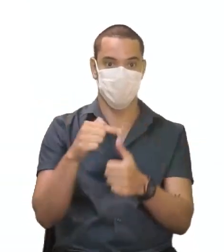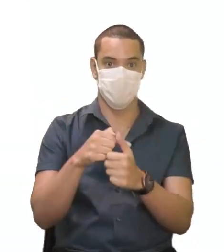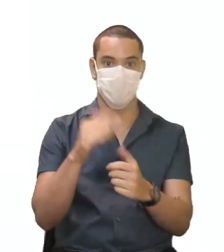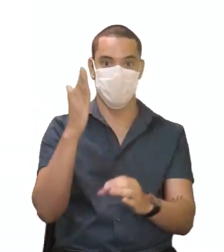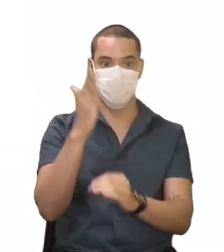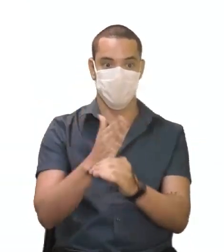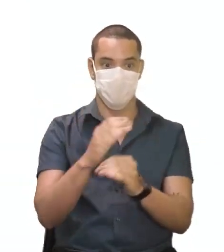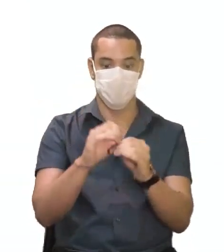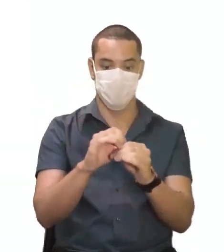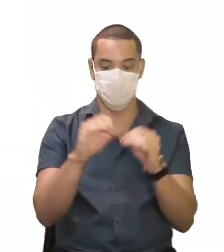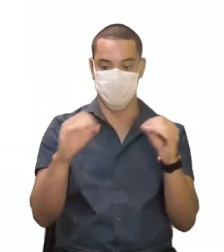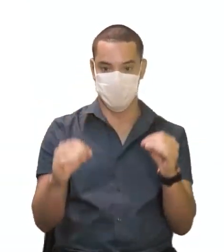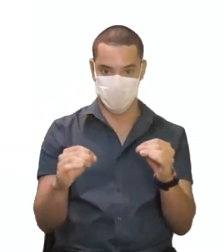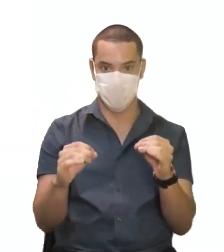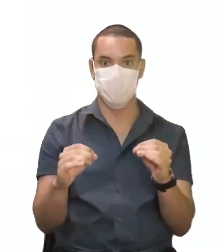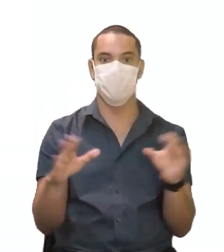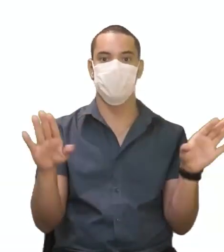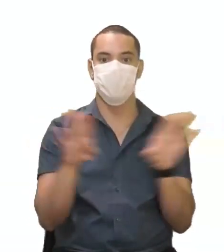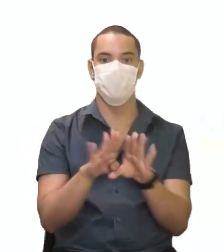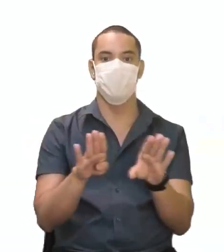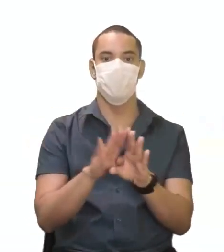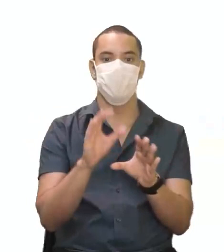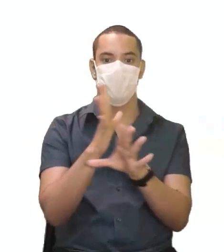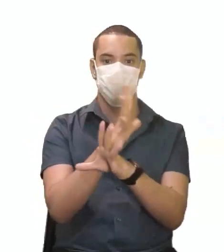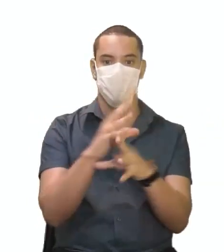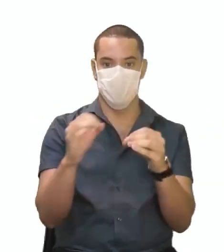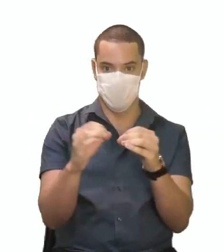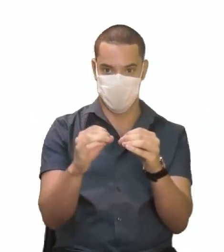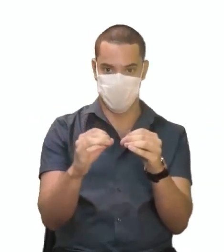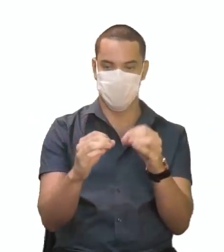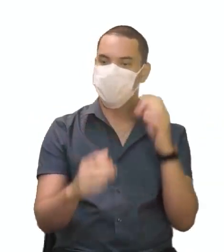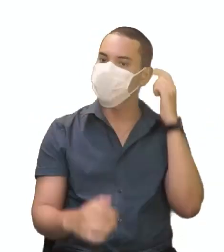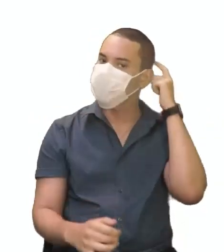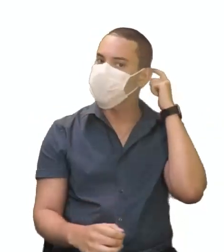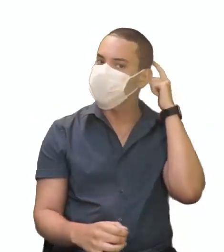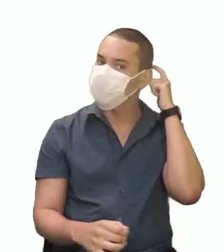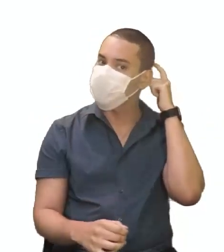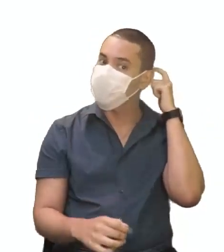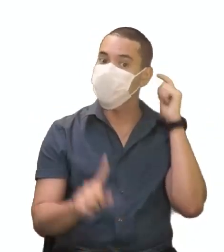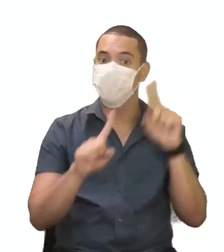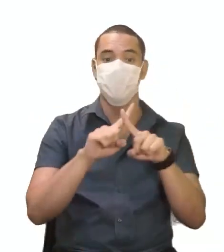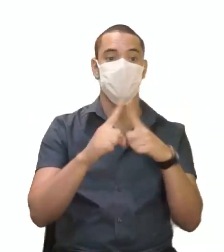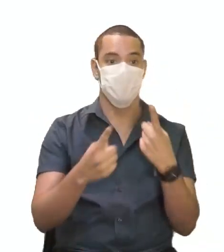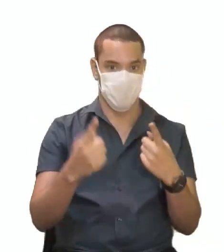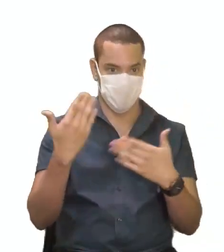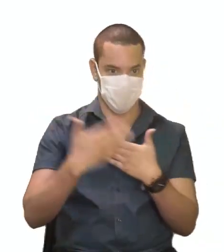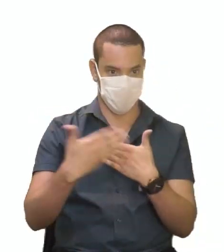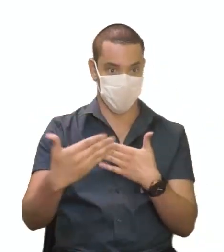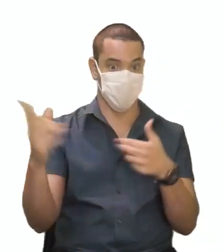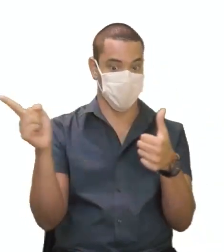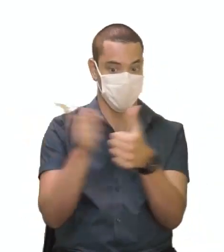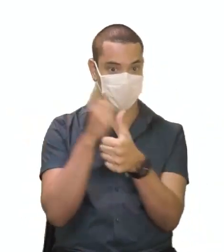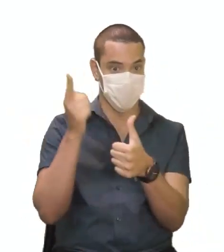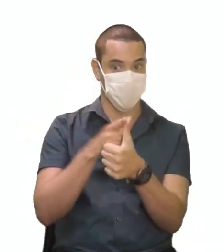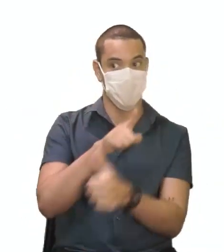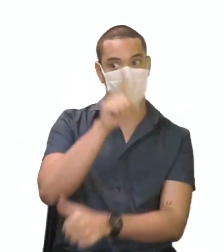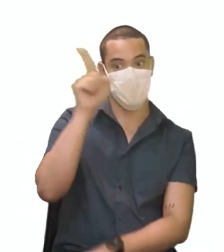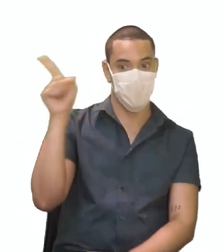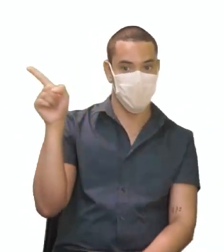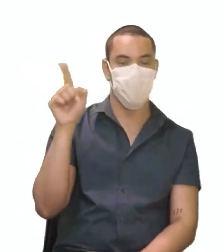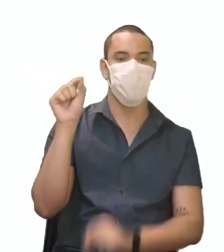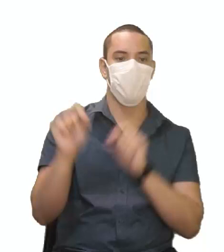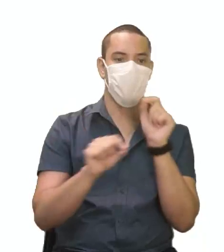mitose, divisão celular mitose, e também da meiose. Mas vamos parar por partes. Mitose, então, o que